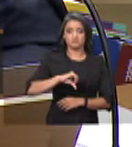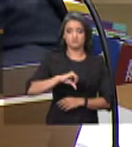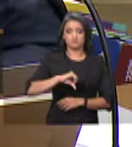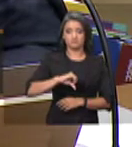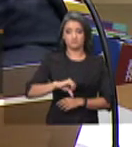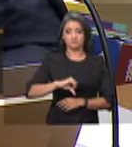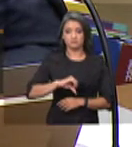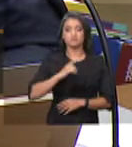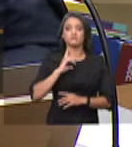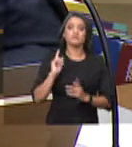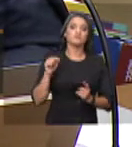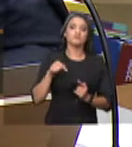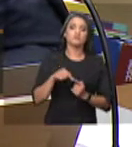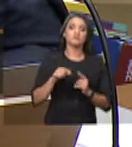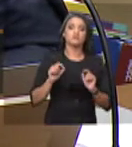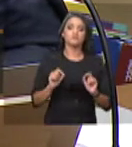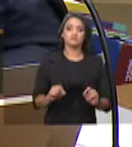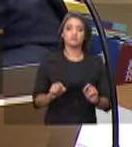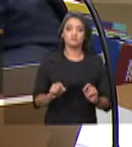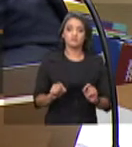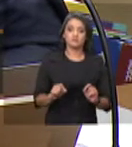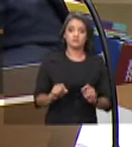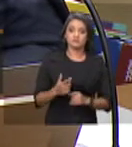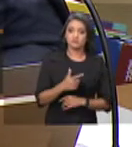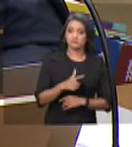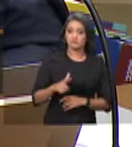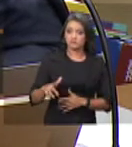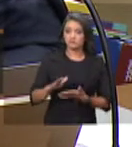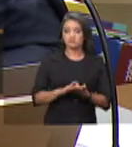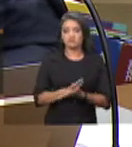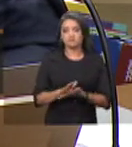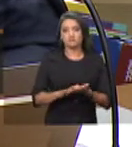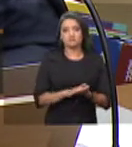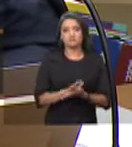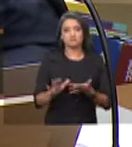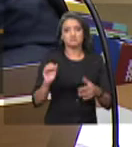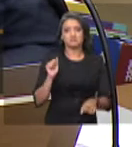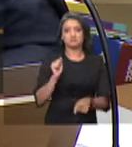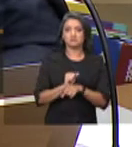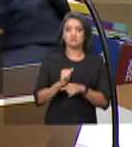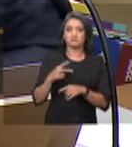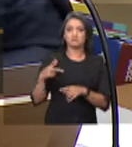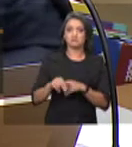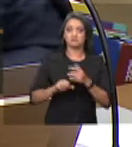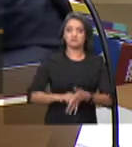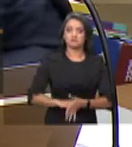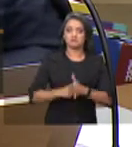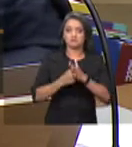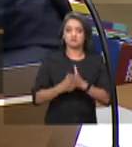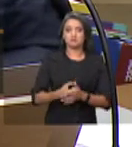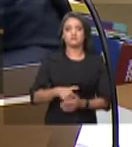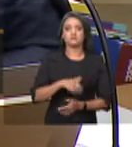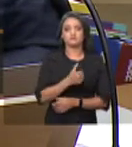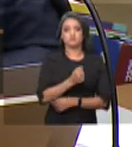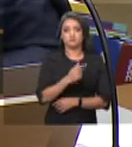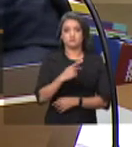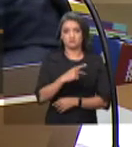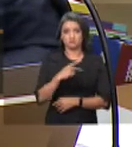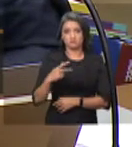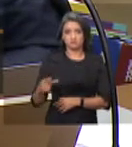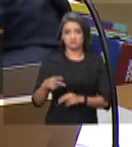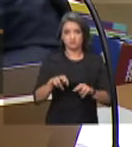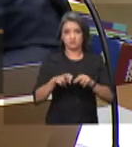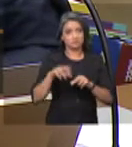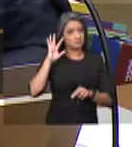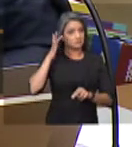com a finalidade de não mais a ver suspensão de aplicativo por qualquer decisão judicial